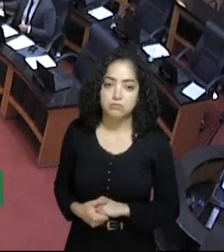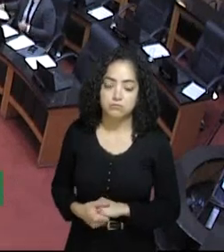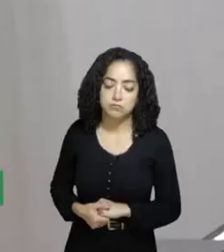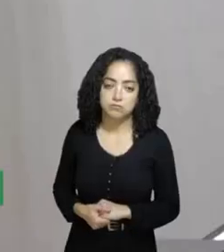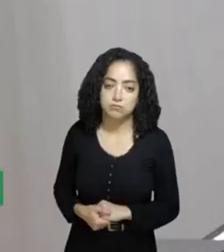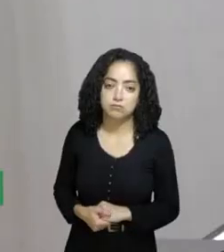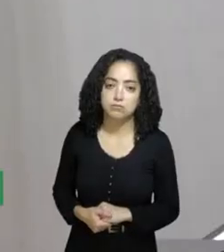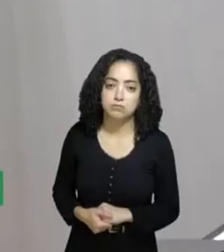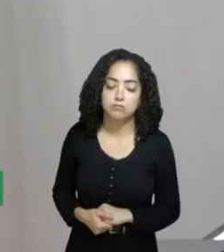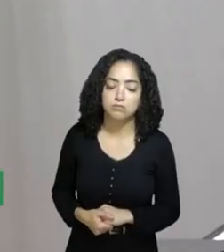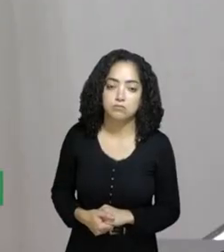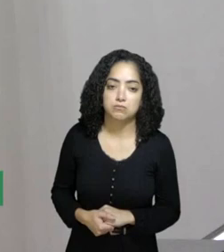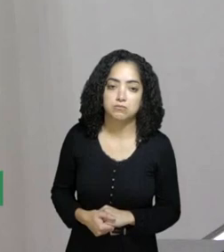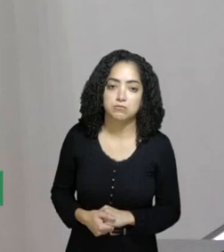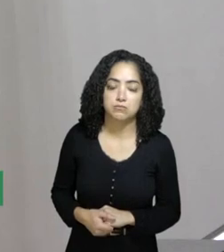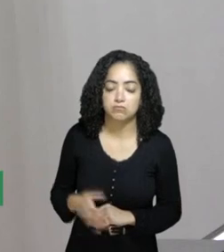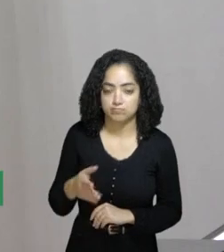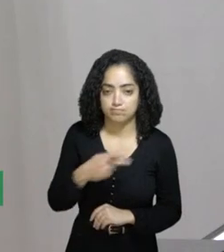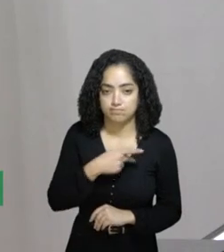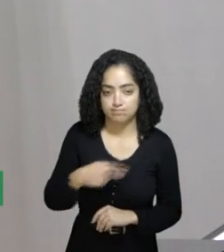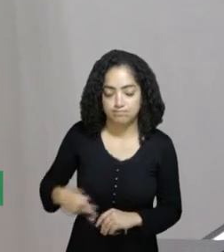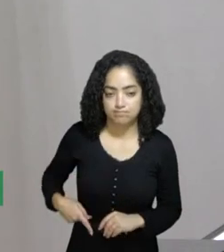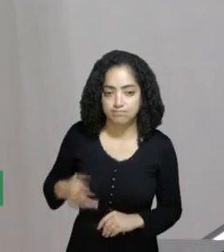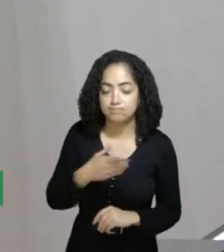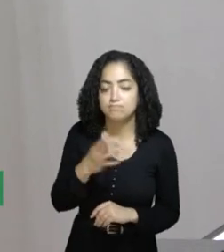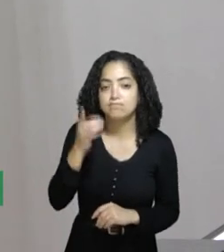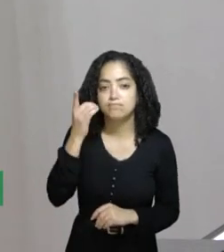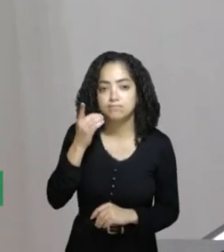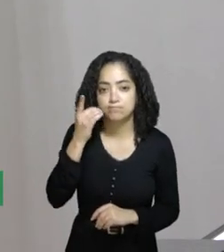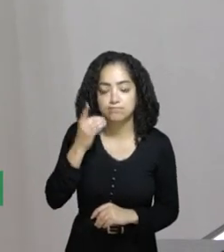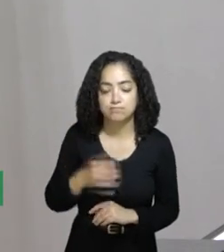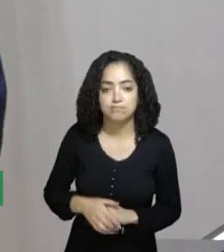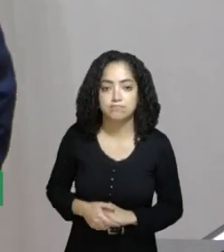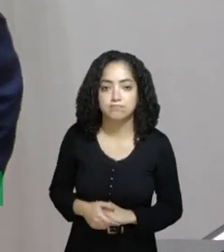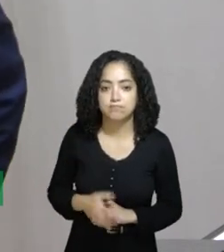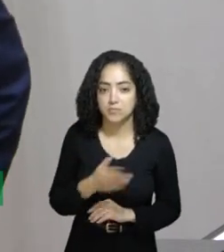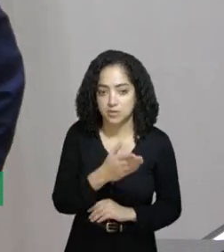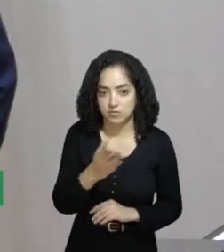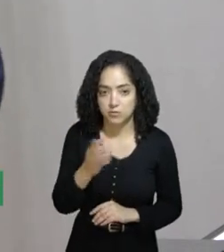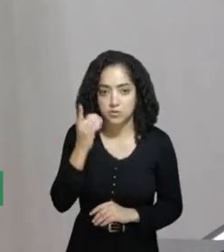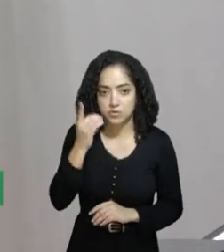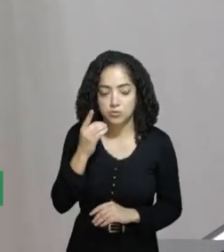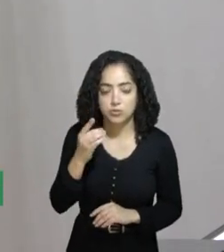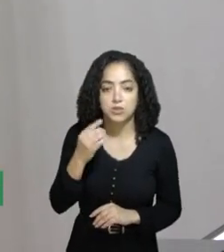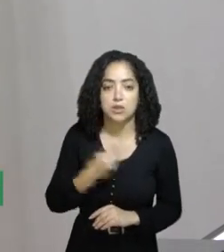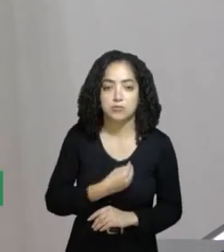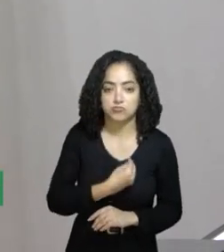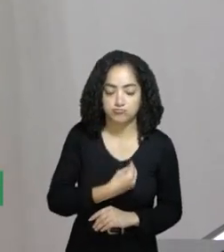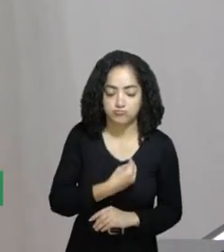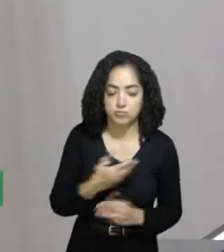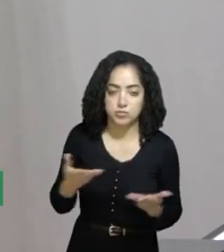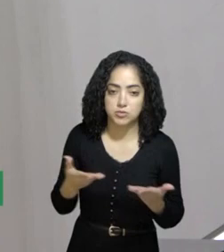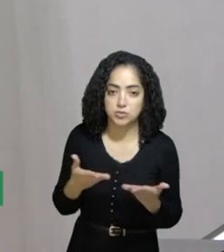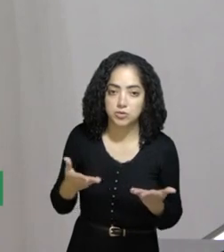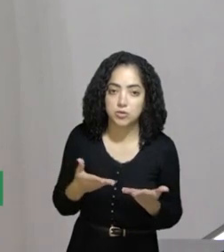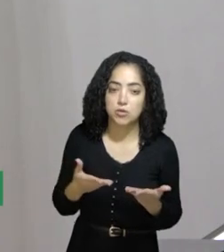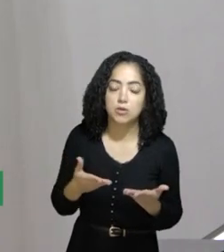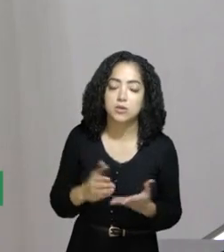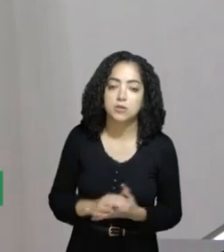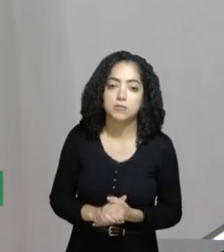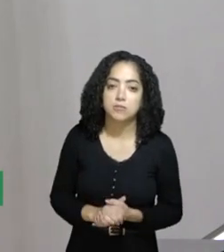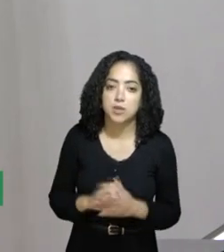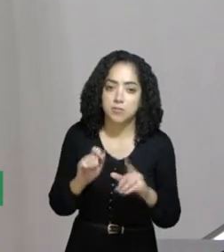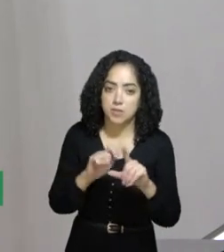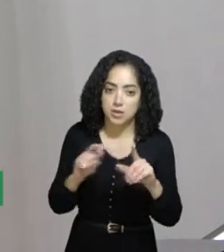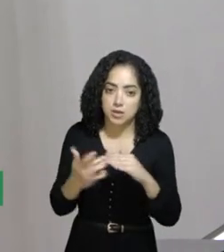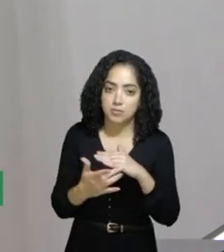Senhor presidente, demais integrantes da mesa, caros colegas, todos aqueles que nos assistem pelas